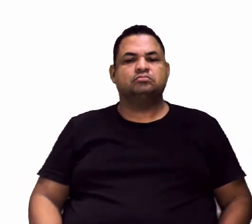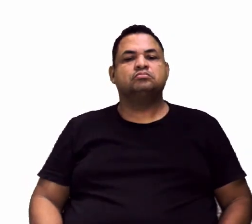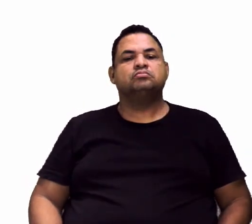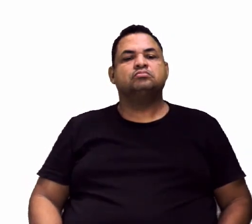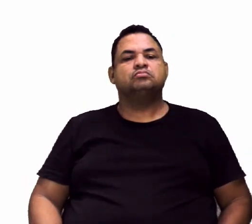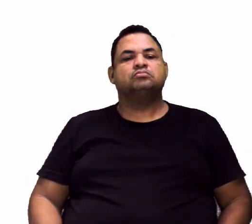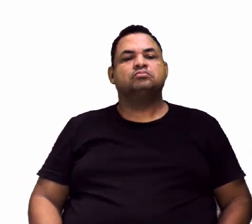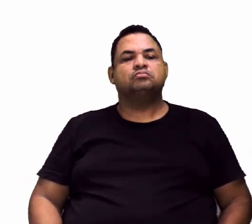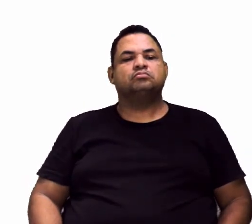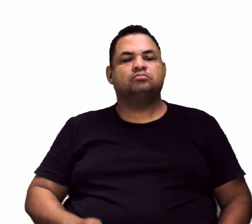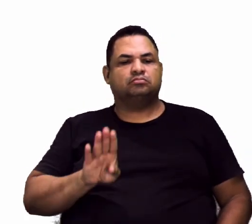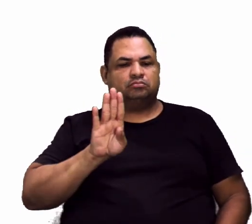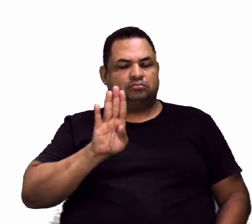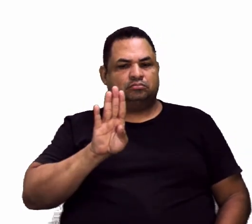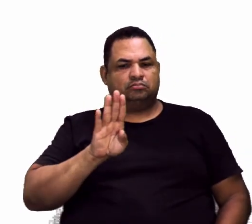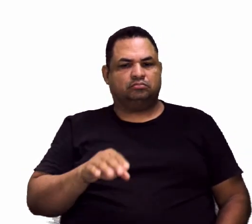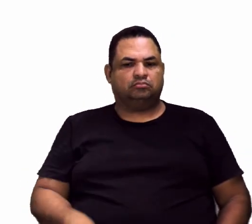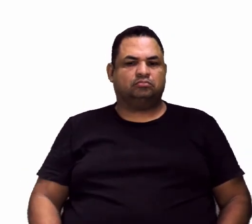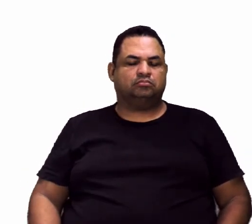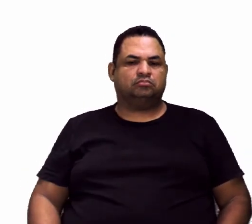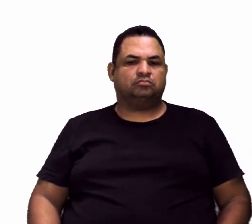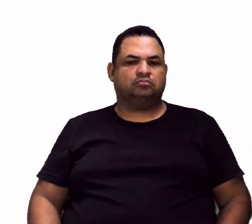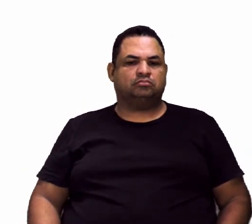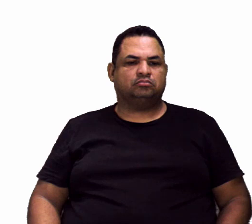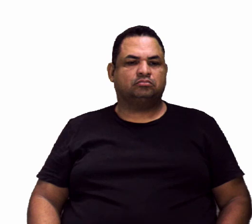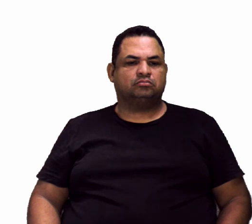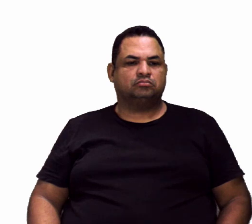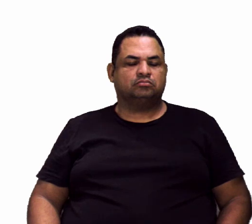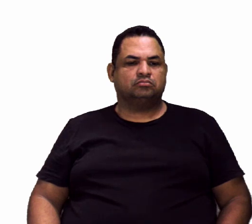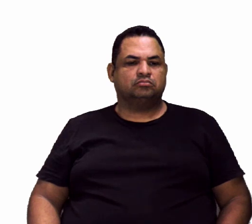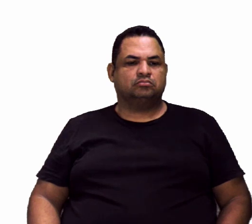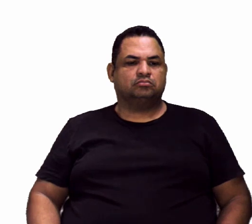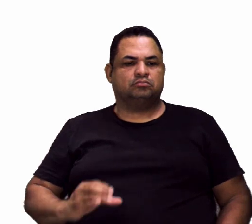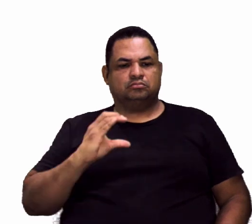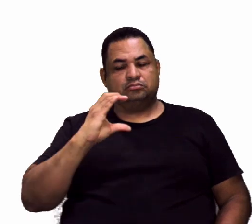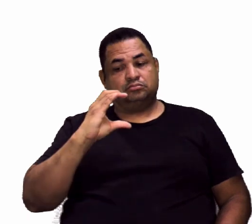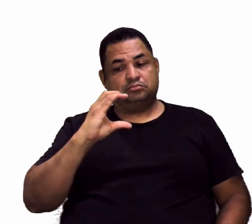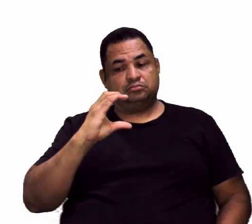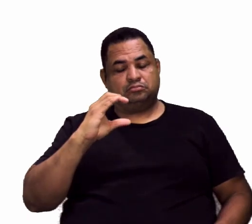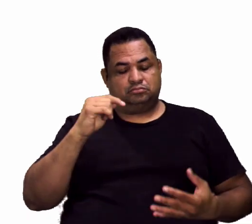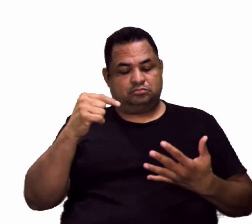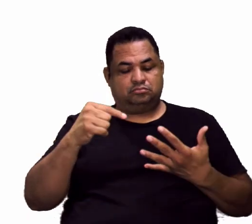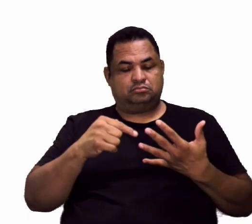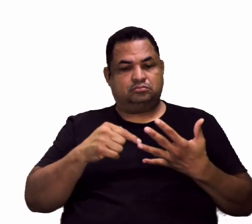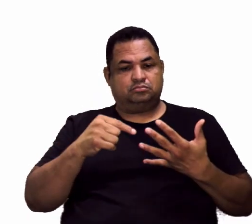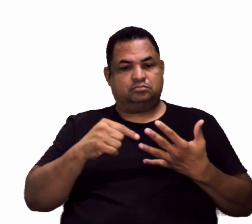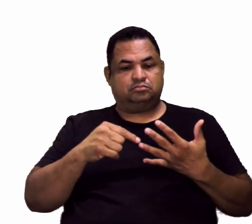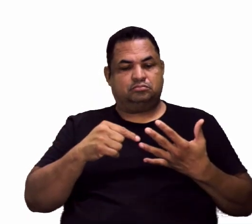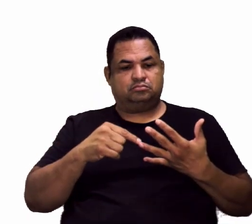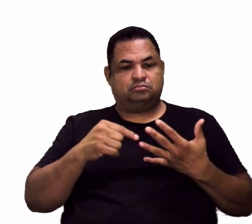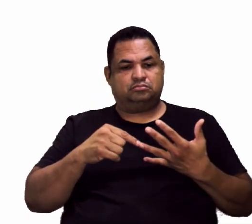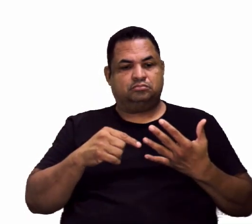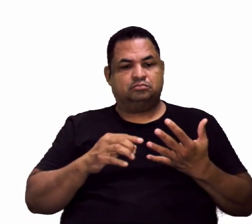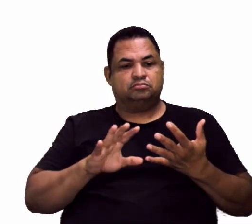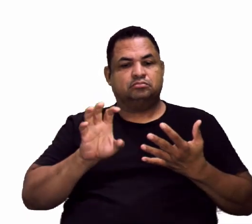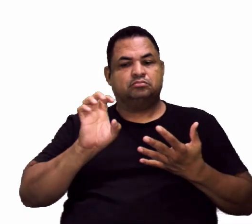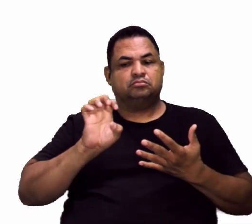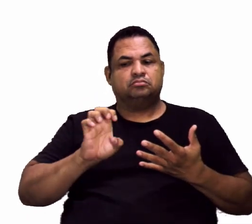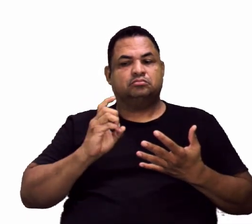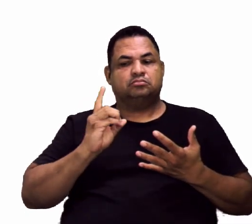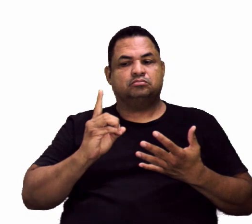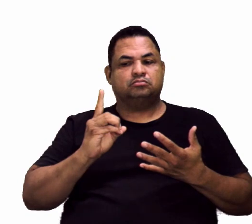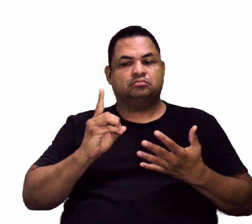a alternativa B? Será que foi a alternativa C? Ou será a alternativa